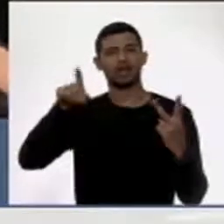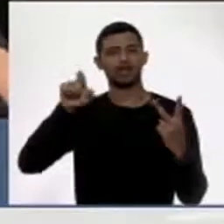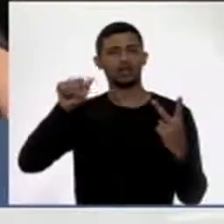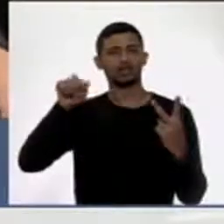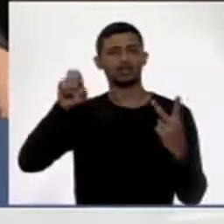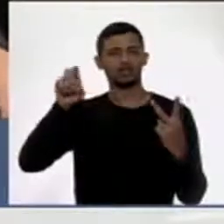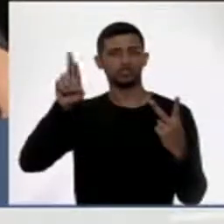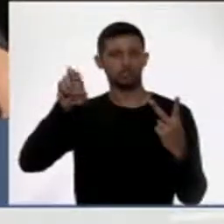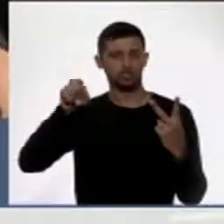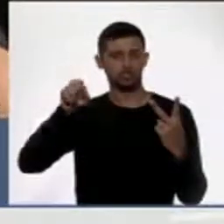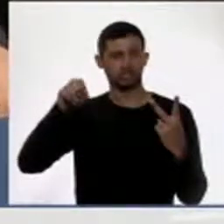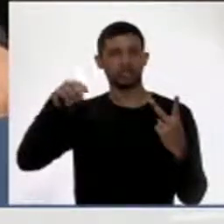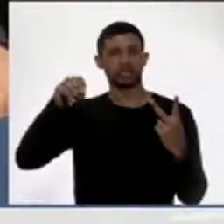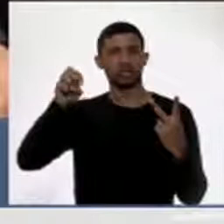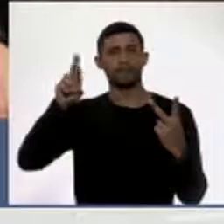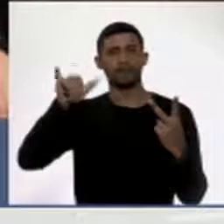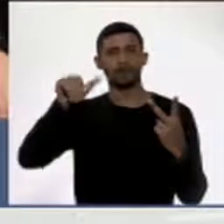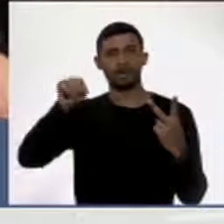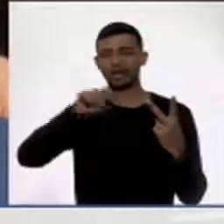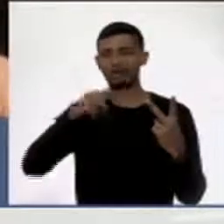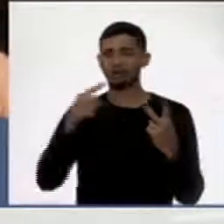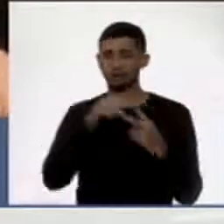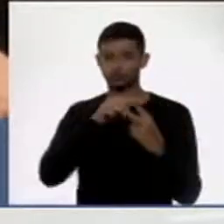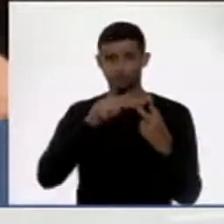resolveram decidir